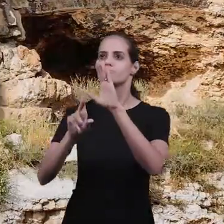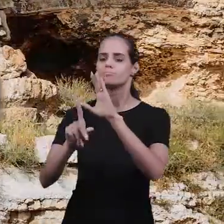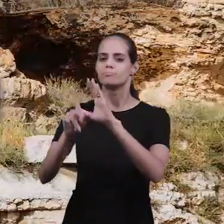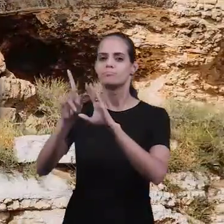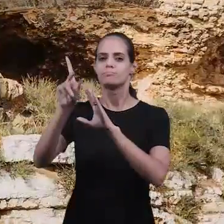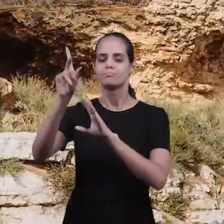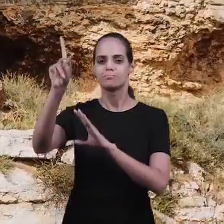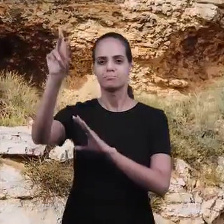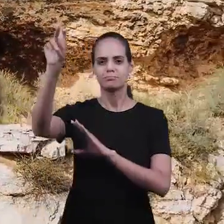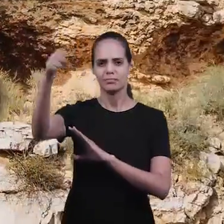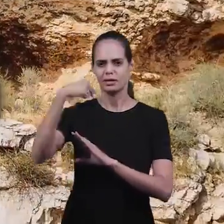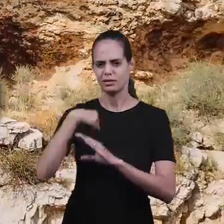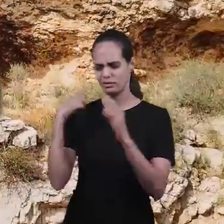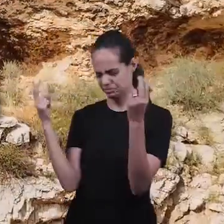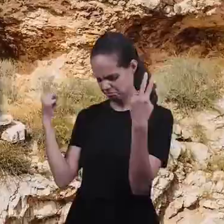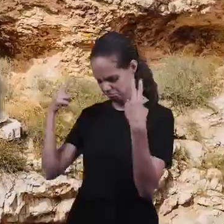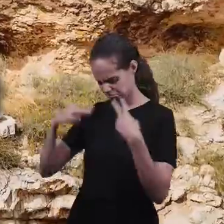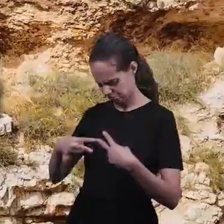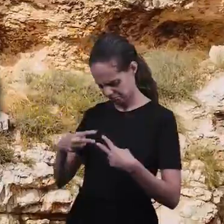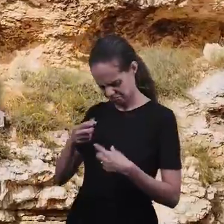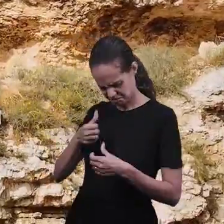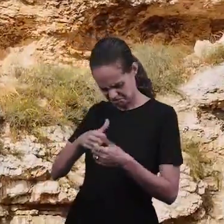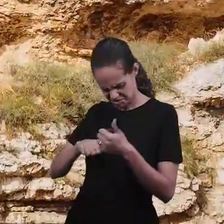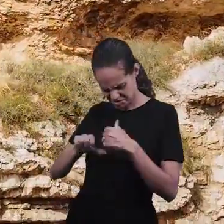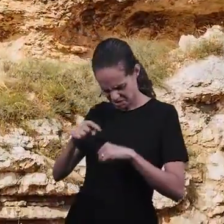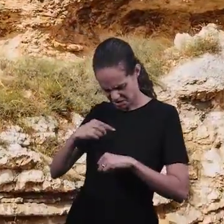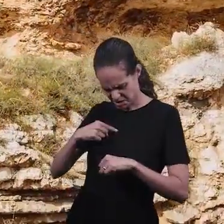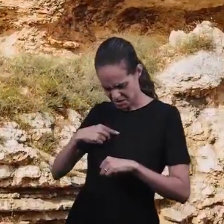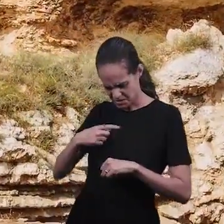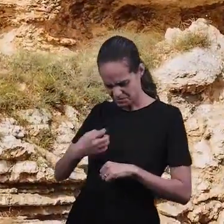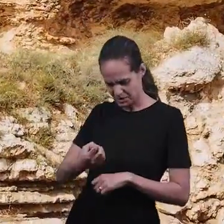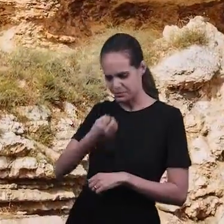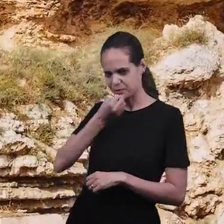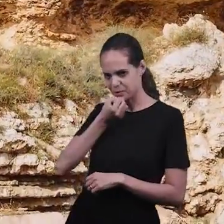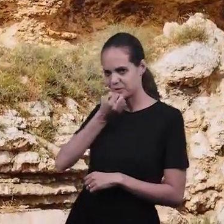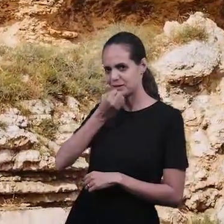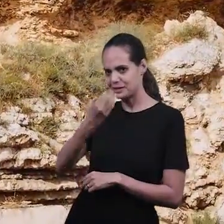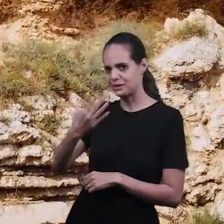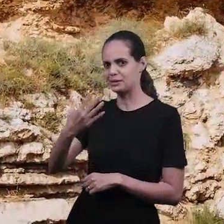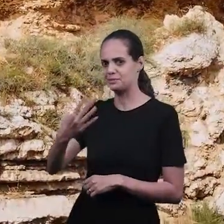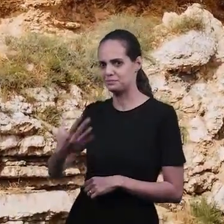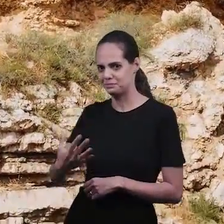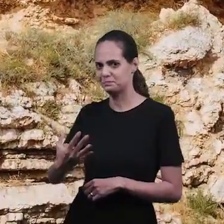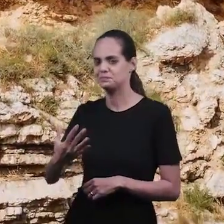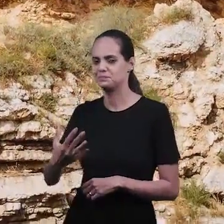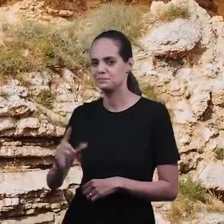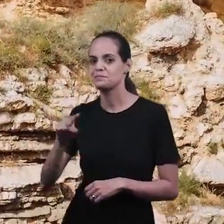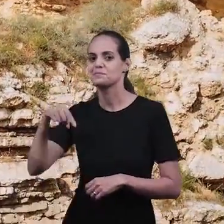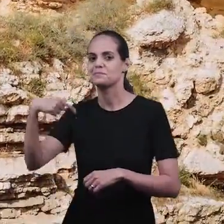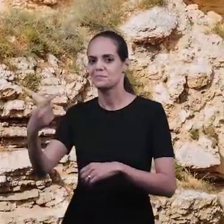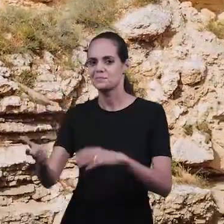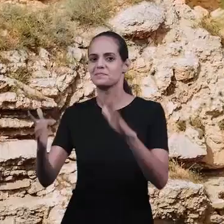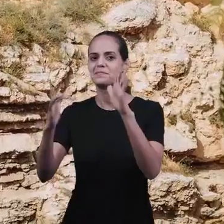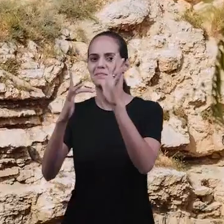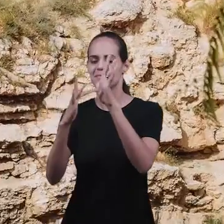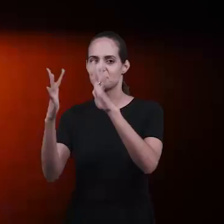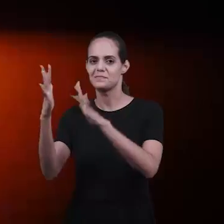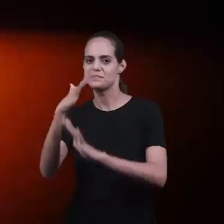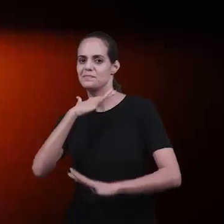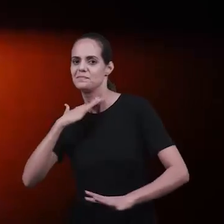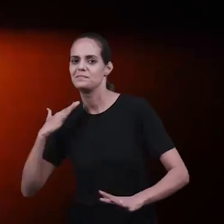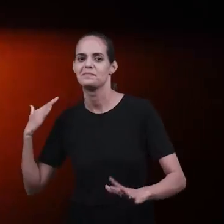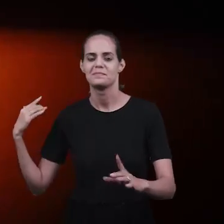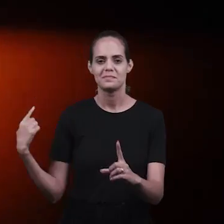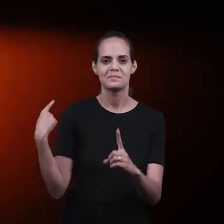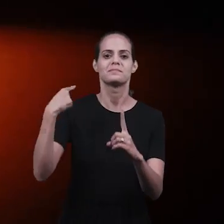mesmo nada tenho em que possa confiar, mas Jesus morreu na cruz pra me